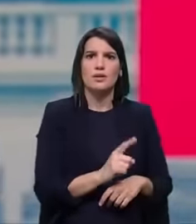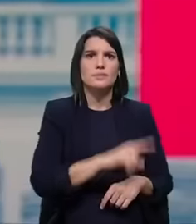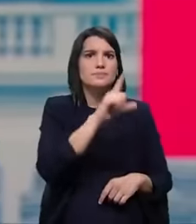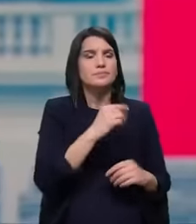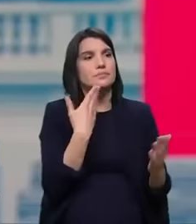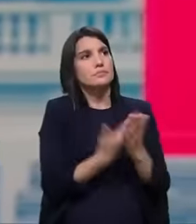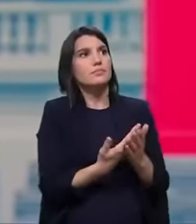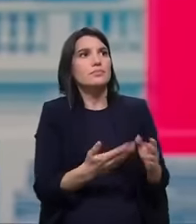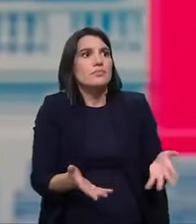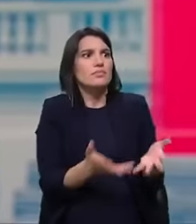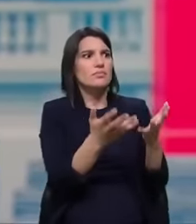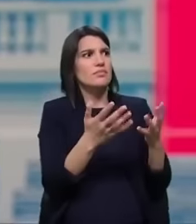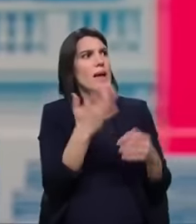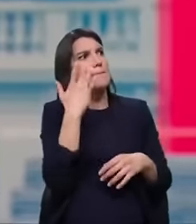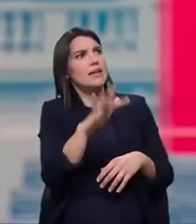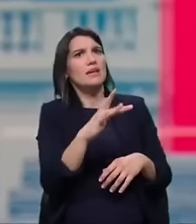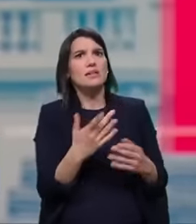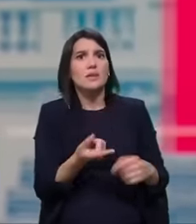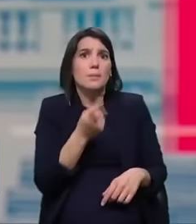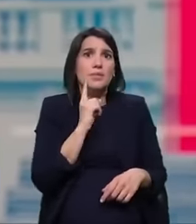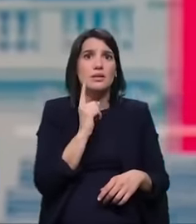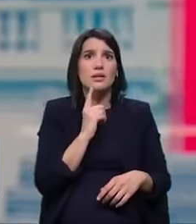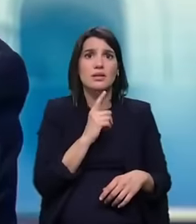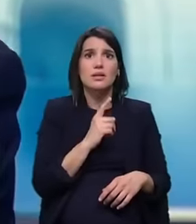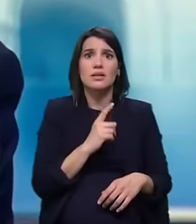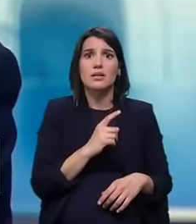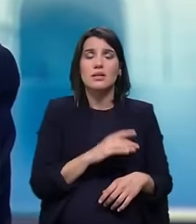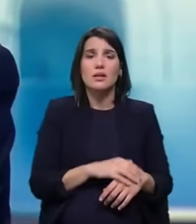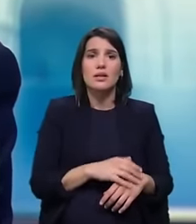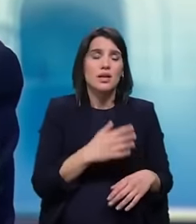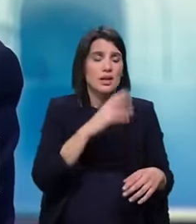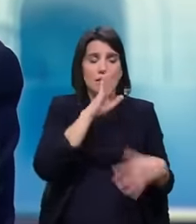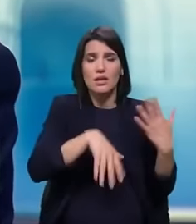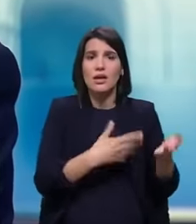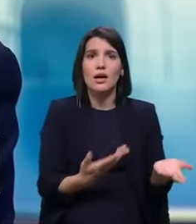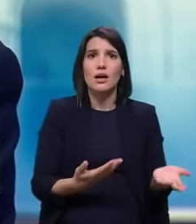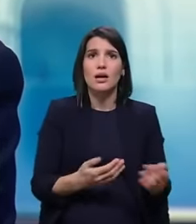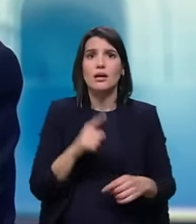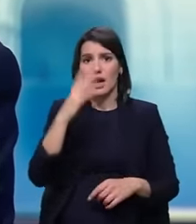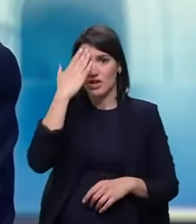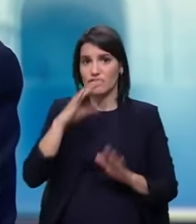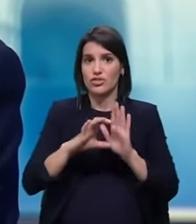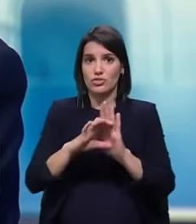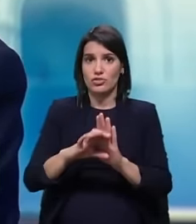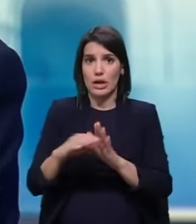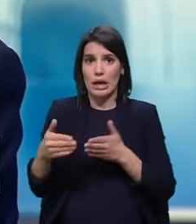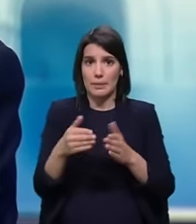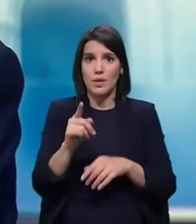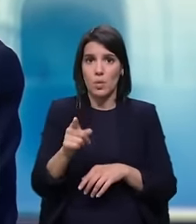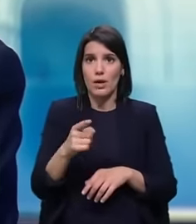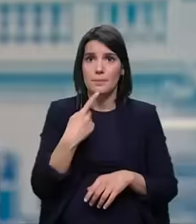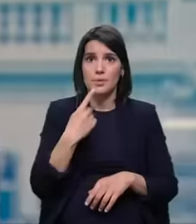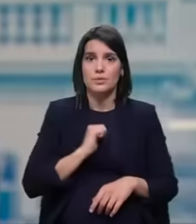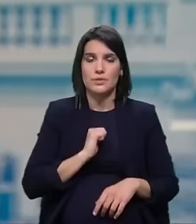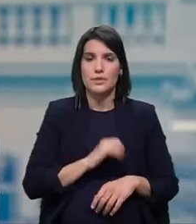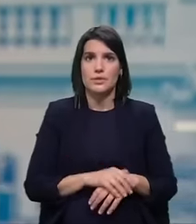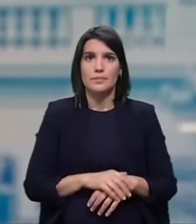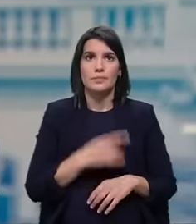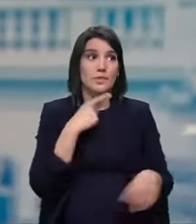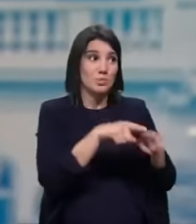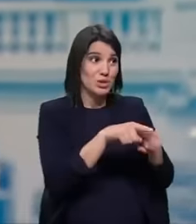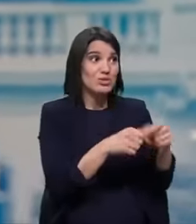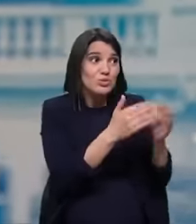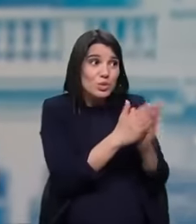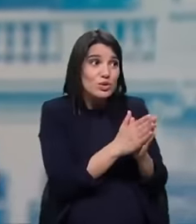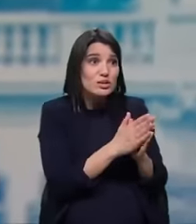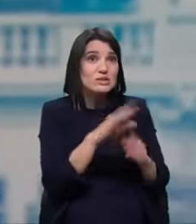um incentivo à imigração clandestina e descontrolada. O Chega vai nesse caminho? Era essa a minha pergunta. Todas as políticas que